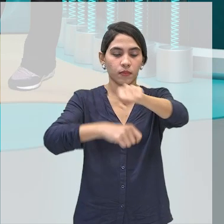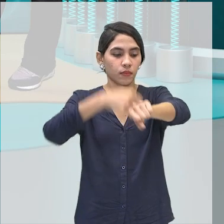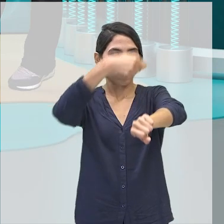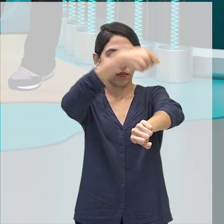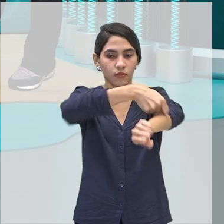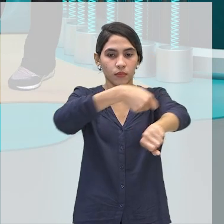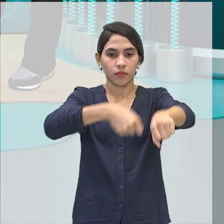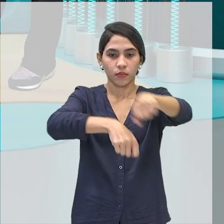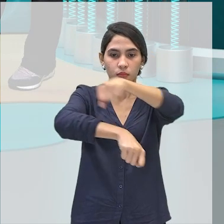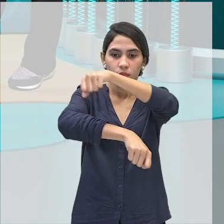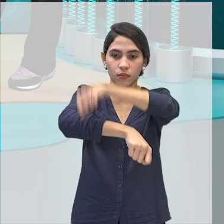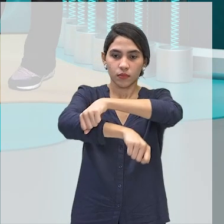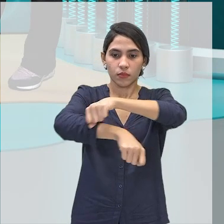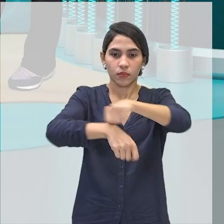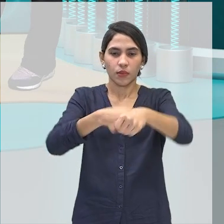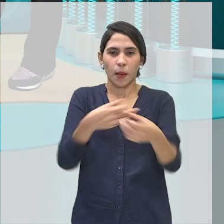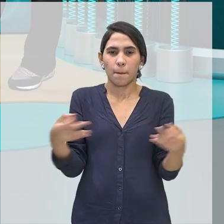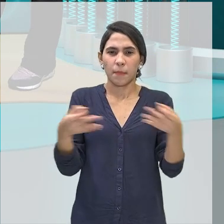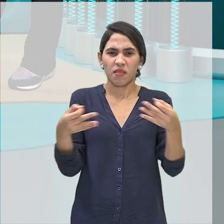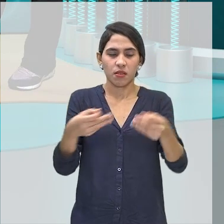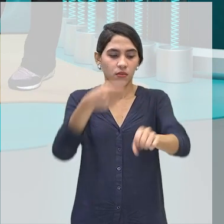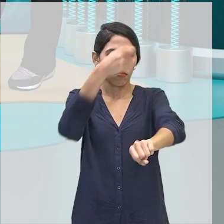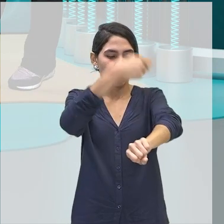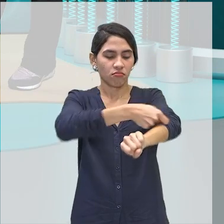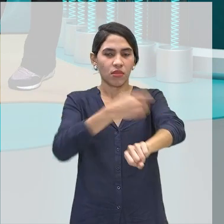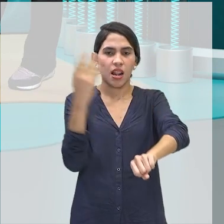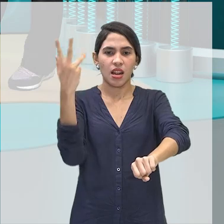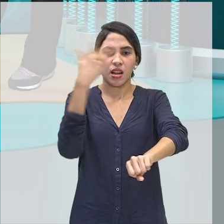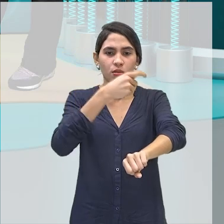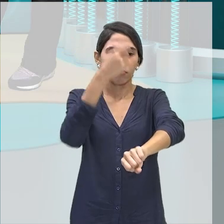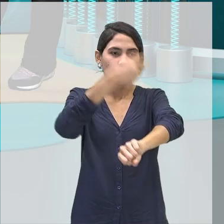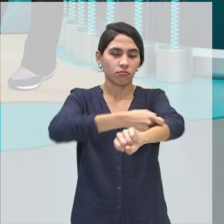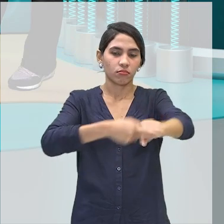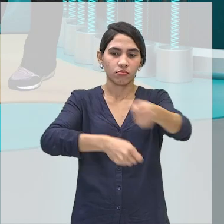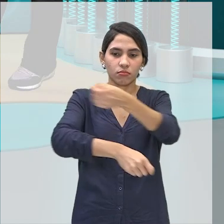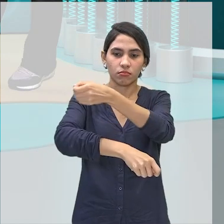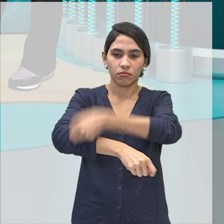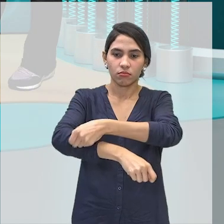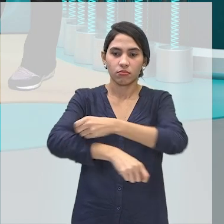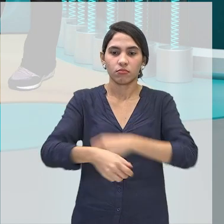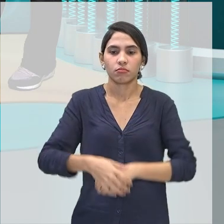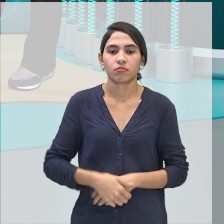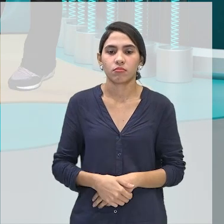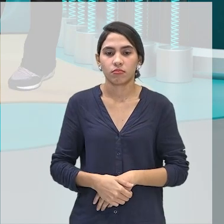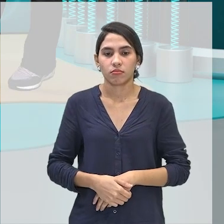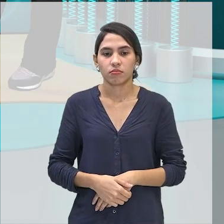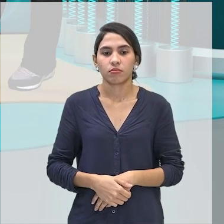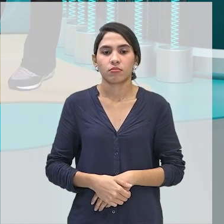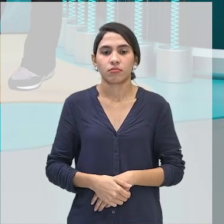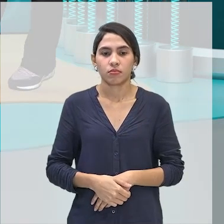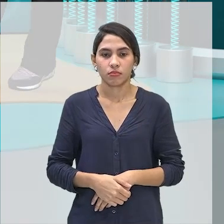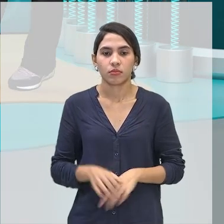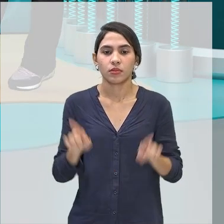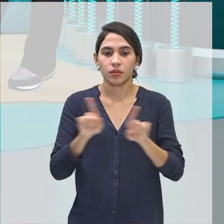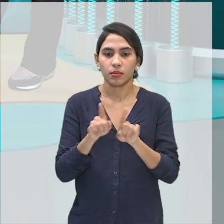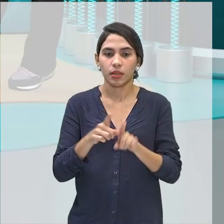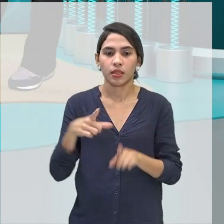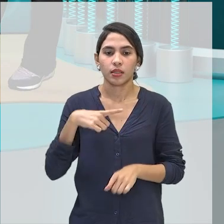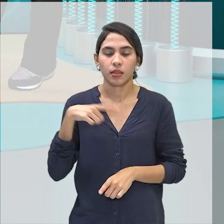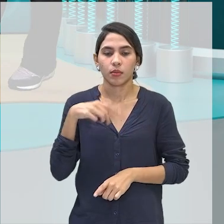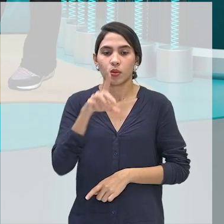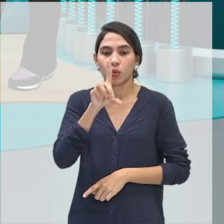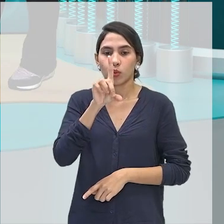antebraço. Esses são golpes perfeitos, golpes limpos, tá? Além do Kote, nós temos um